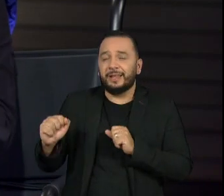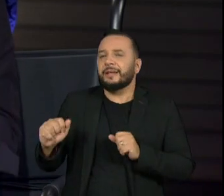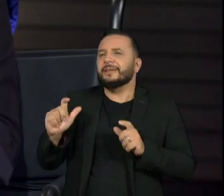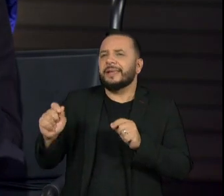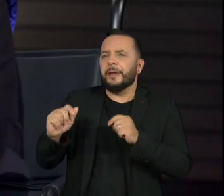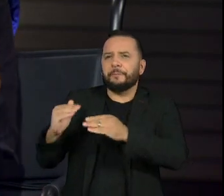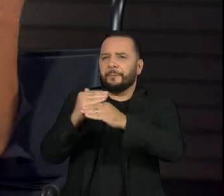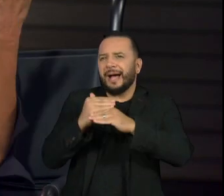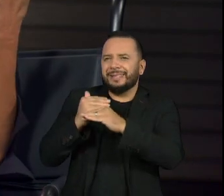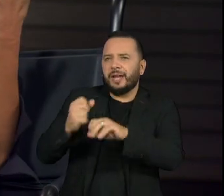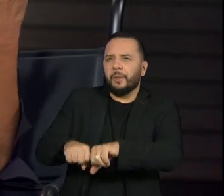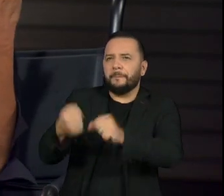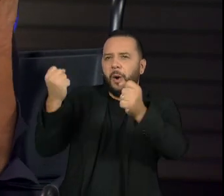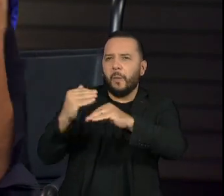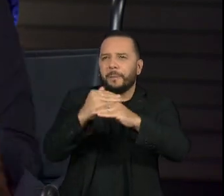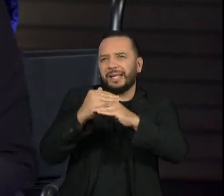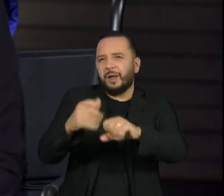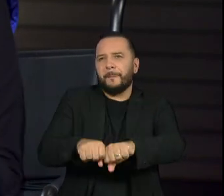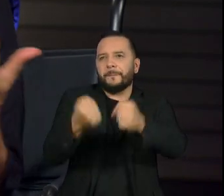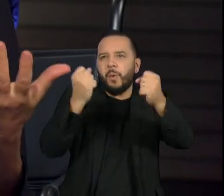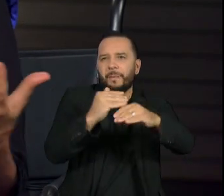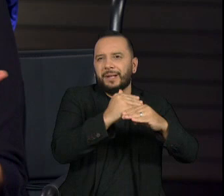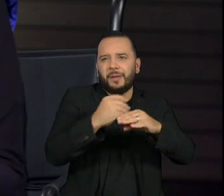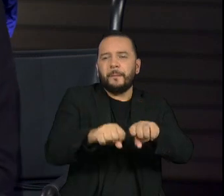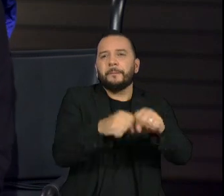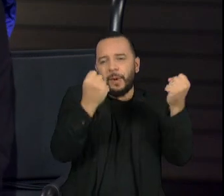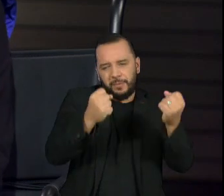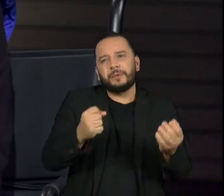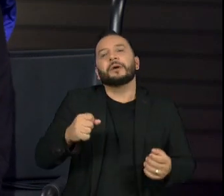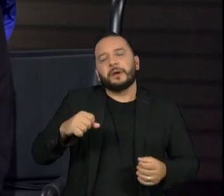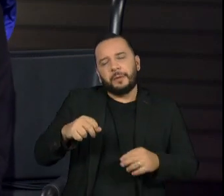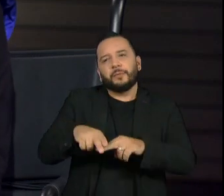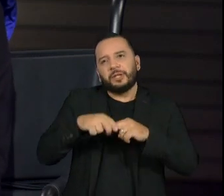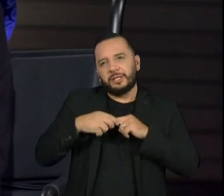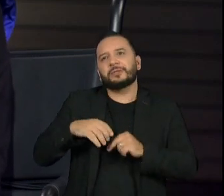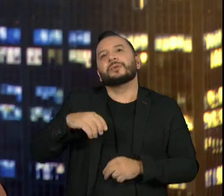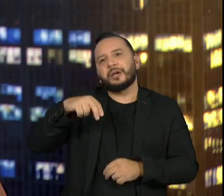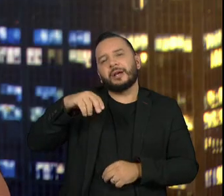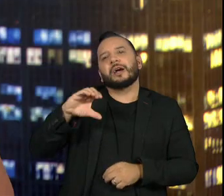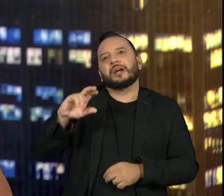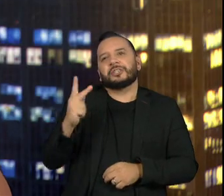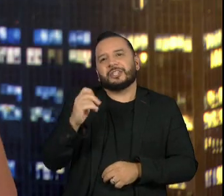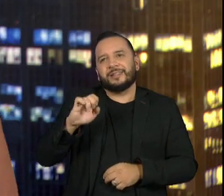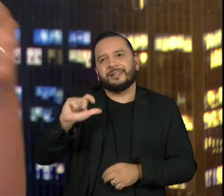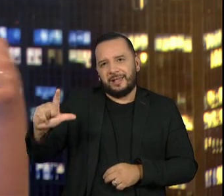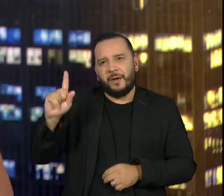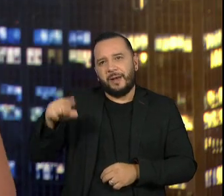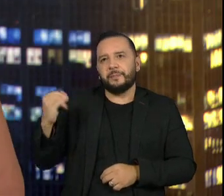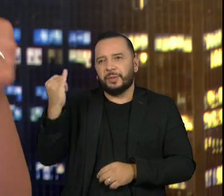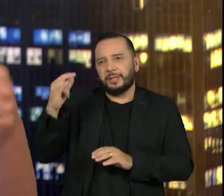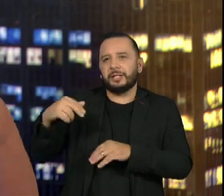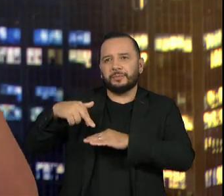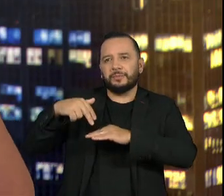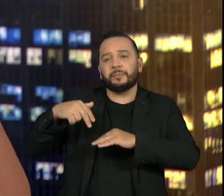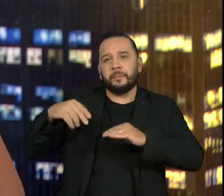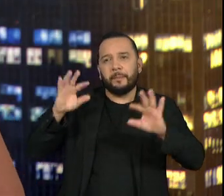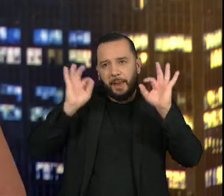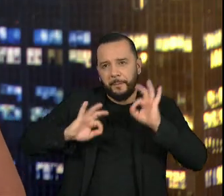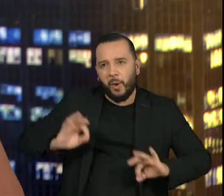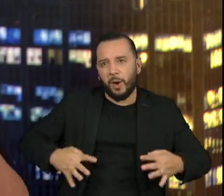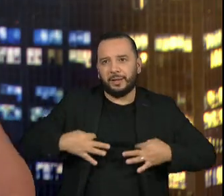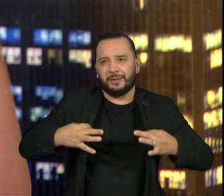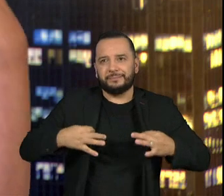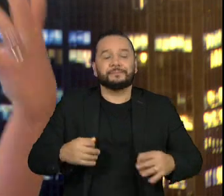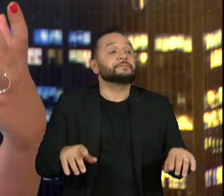várias convenções e por isso ela é tão importante para a moda. Então, né? Essa questão de quebrar convenções, de estar sempre lutando, indo buscar atrás,